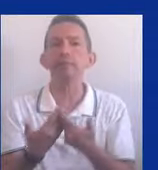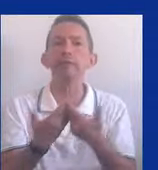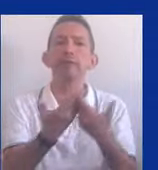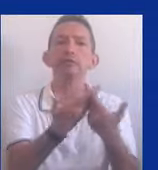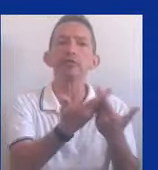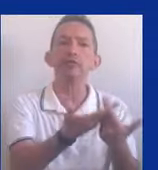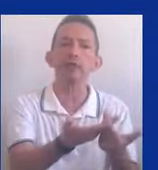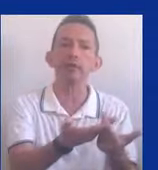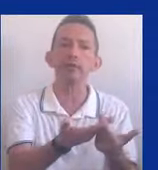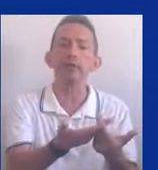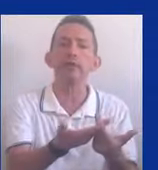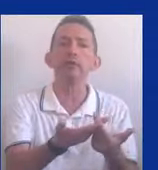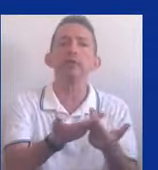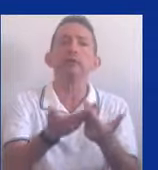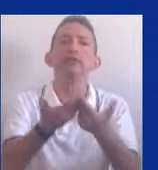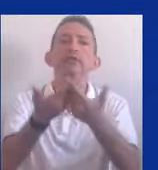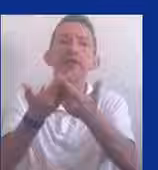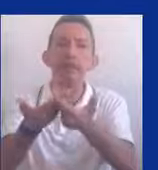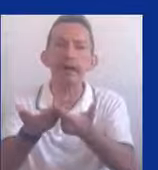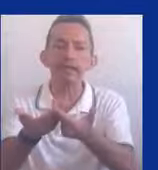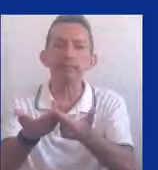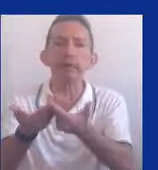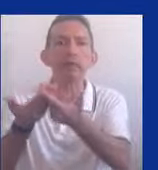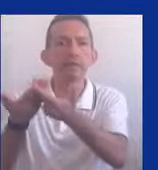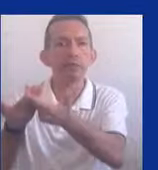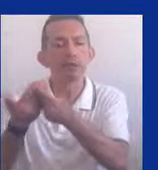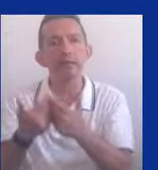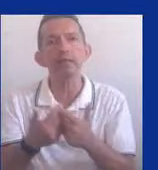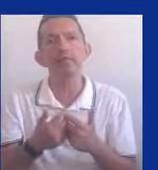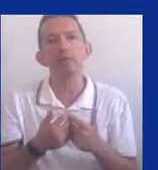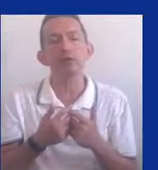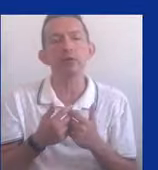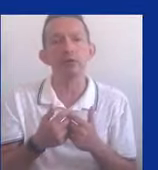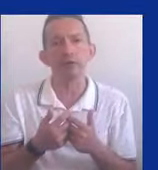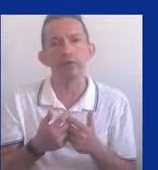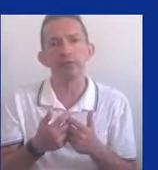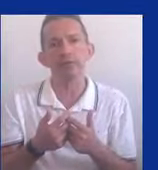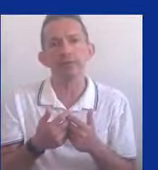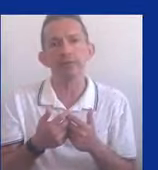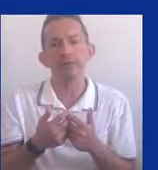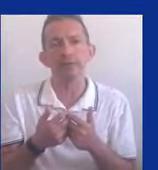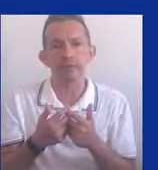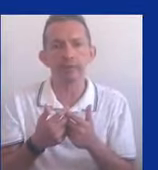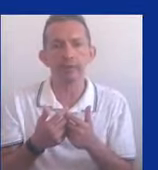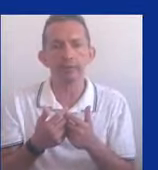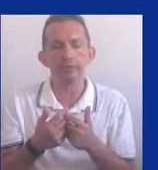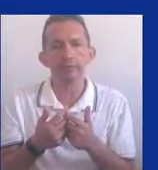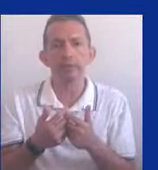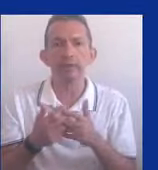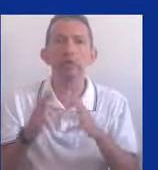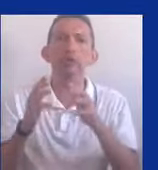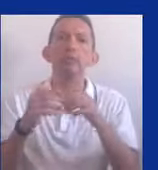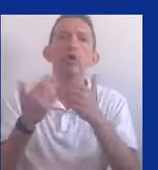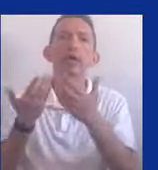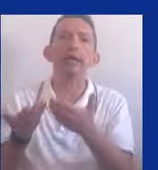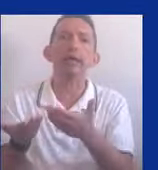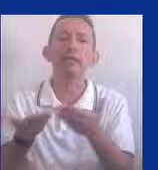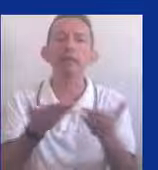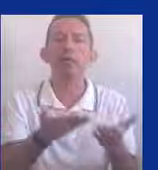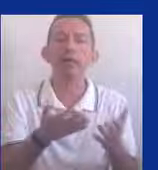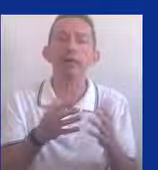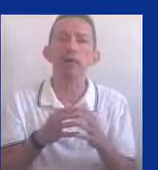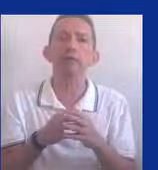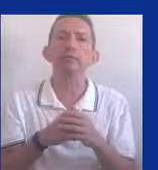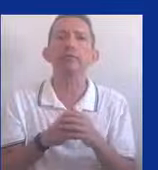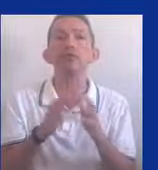célula, desempenhando funções vitais para essa unidade biológica. Tá certo? Daí o termo